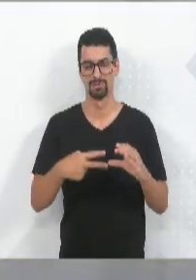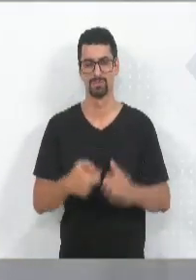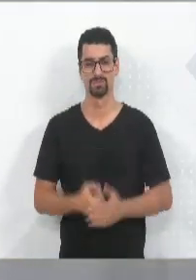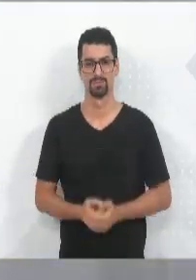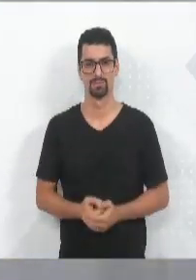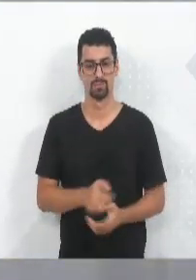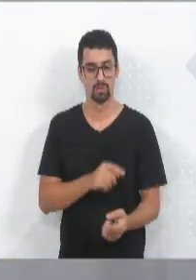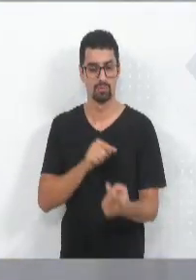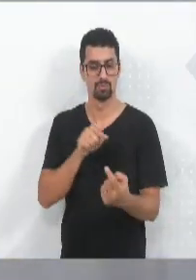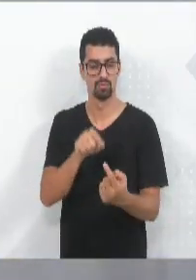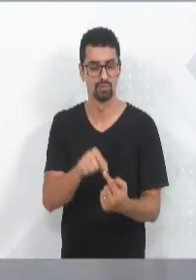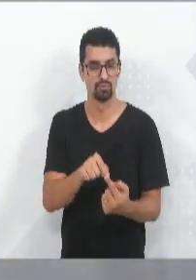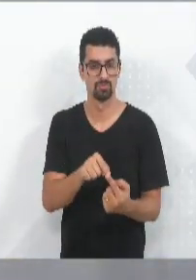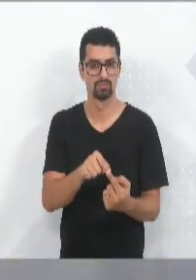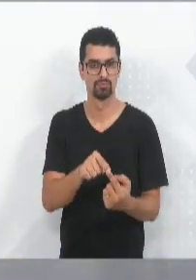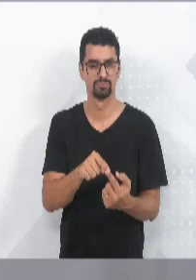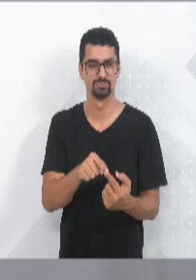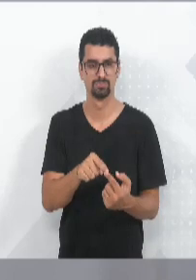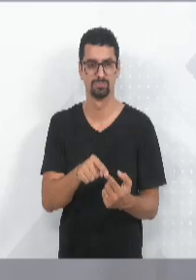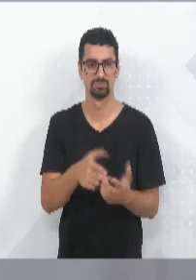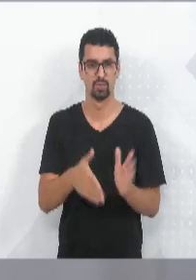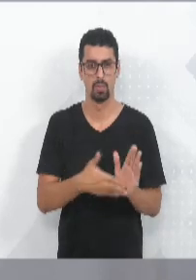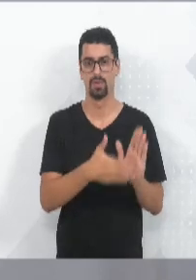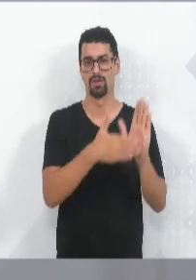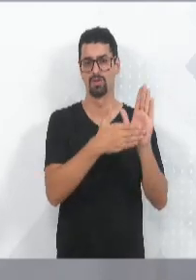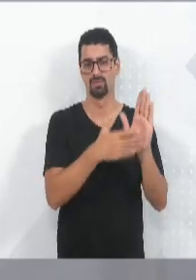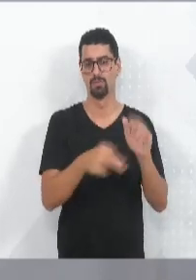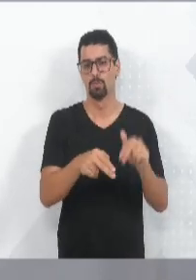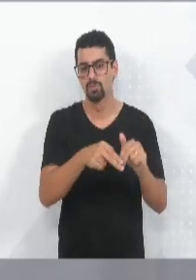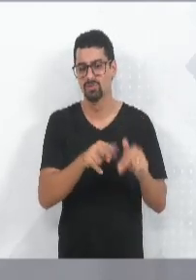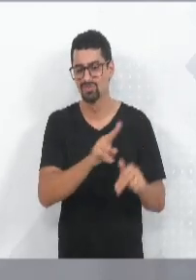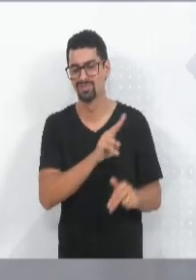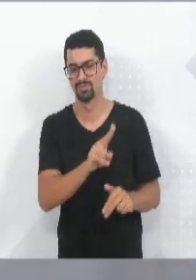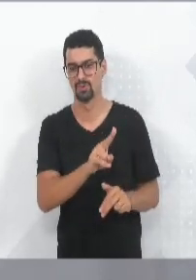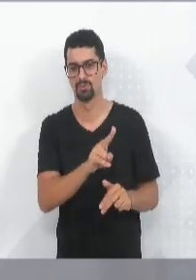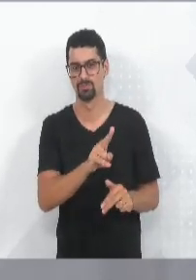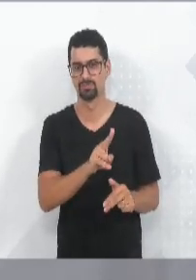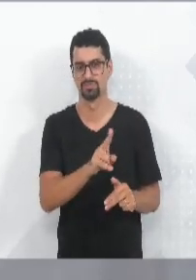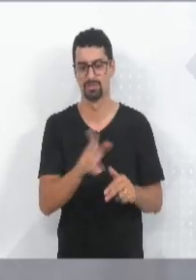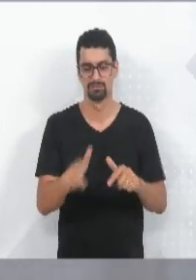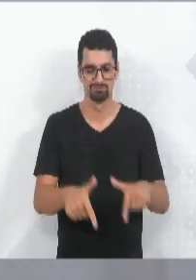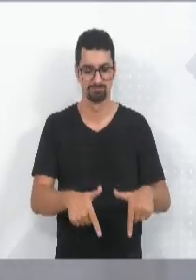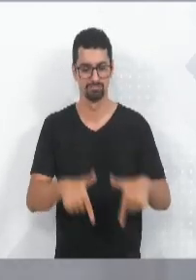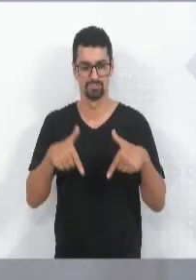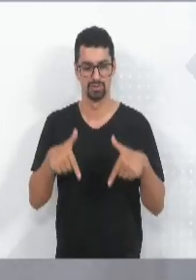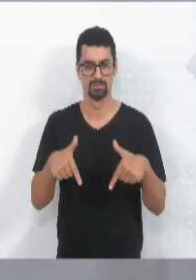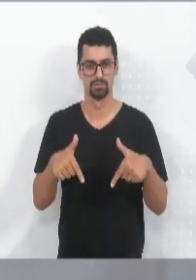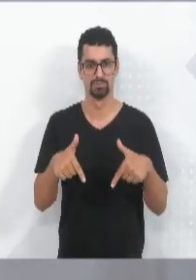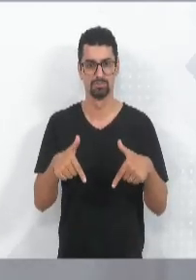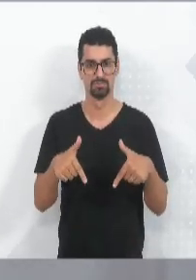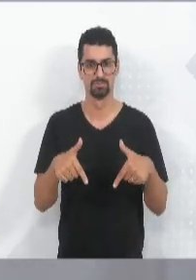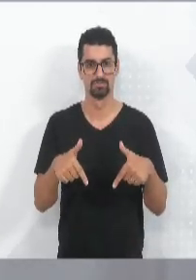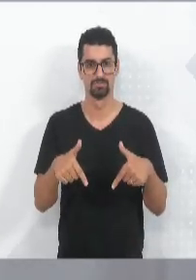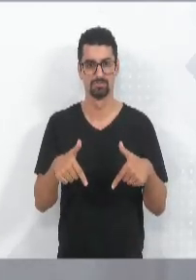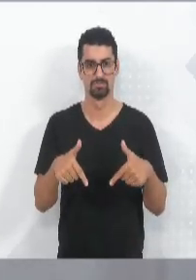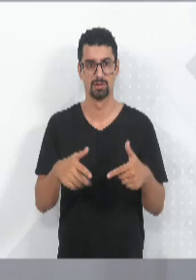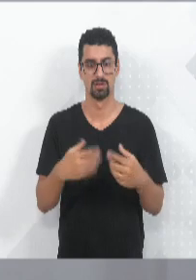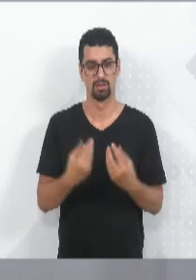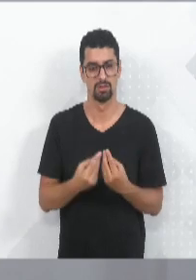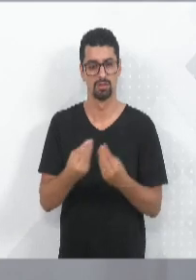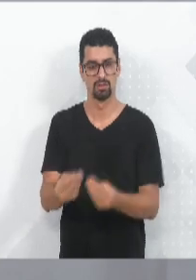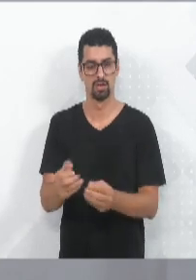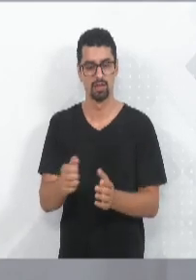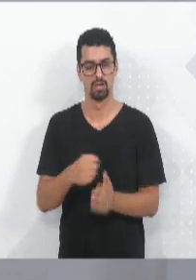é homenagear né por isso ela tem esse nome né comenda de mérito Papa João Paulo I destinada às